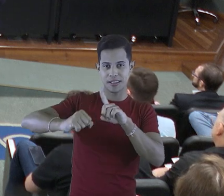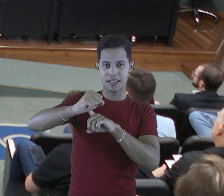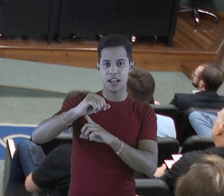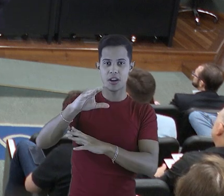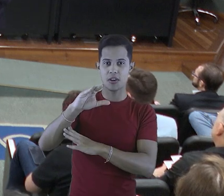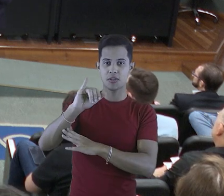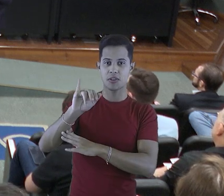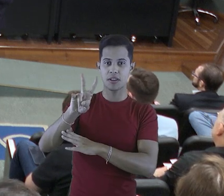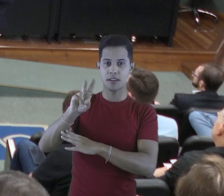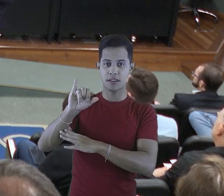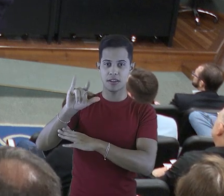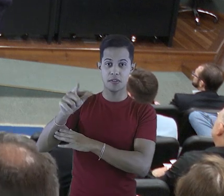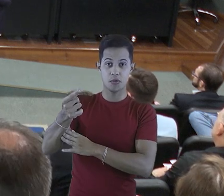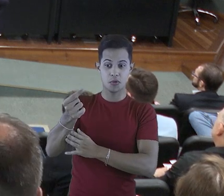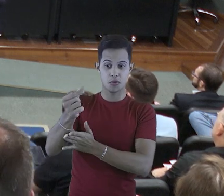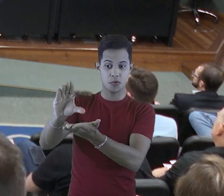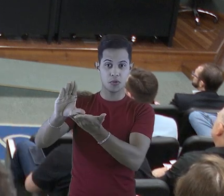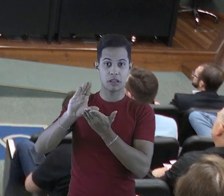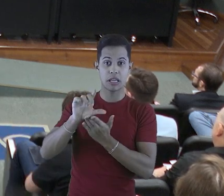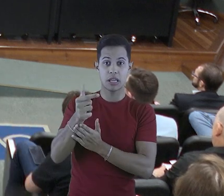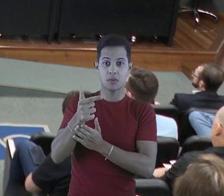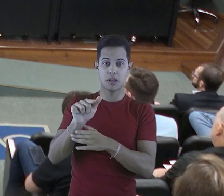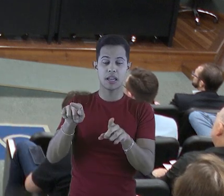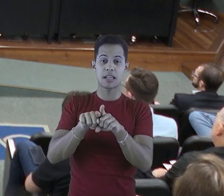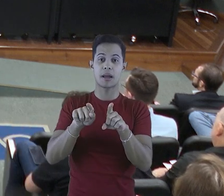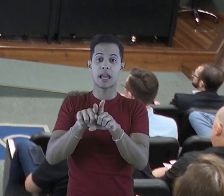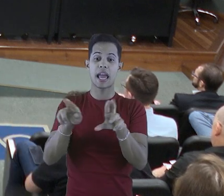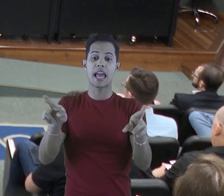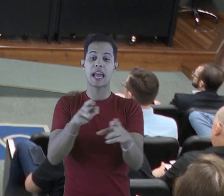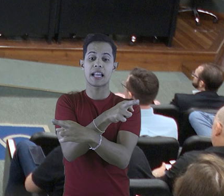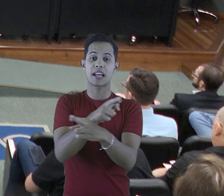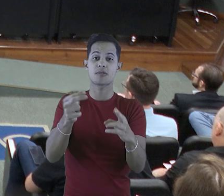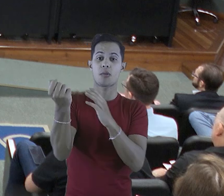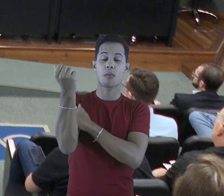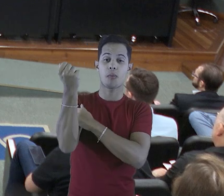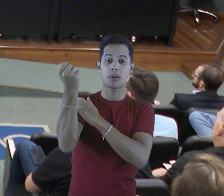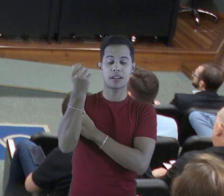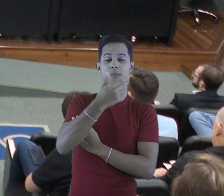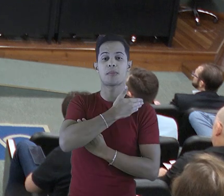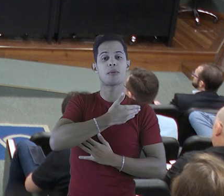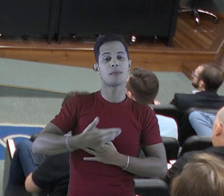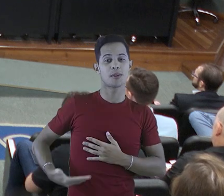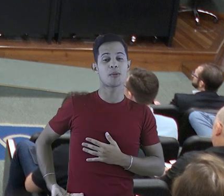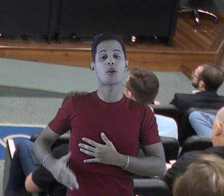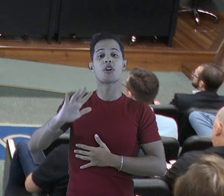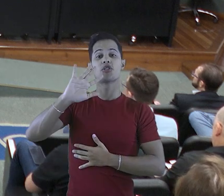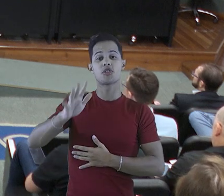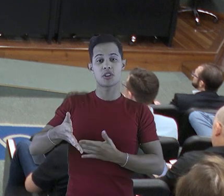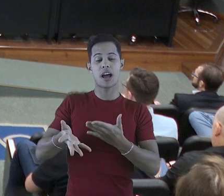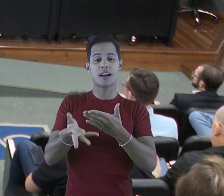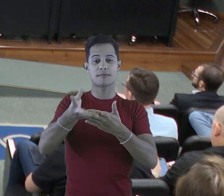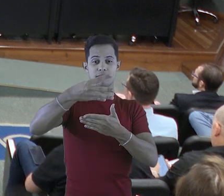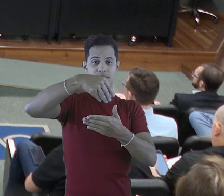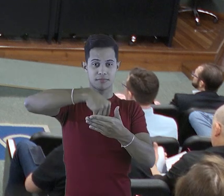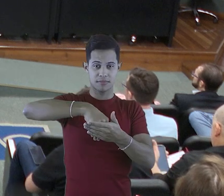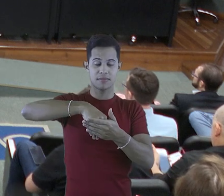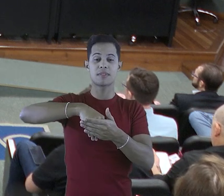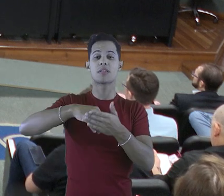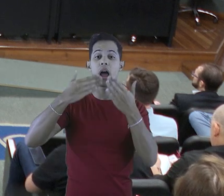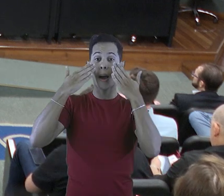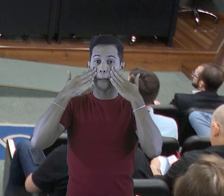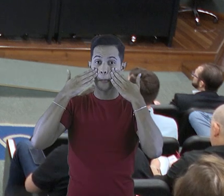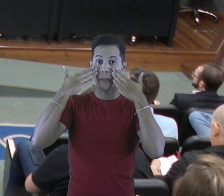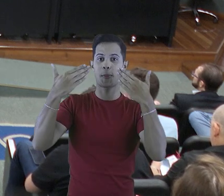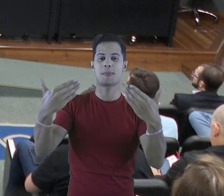lucrativos, e se relacionar com o poder público, já traz na sua composição